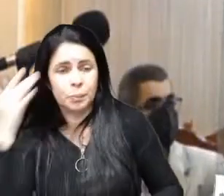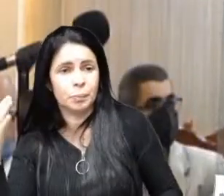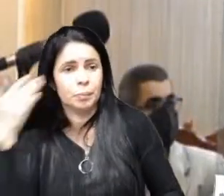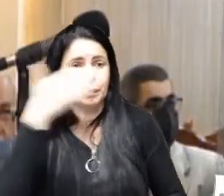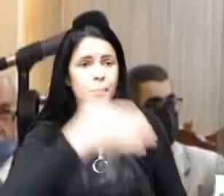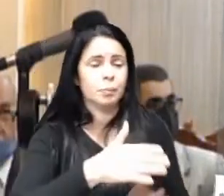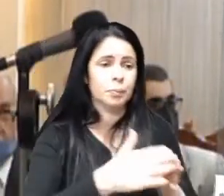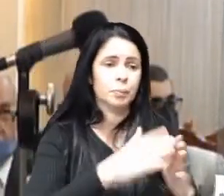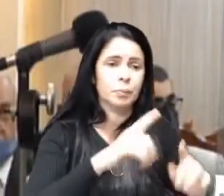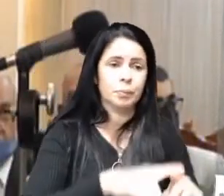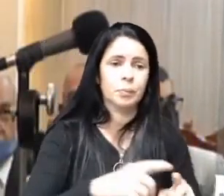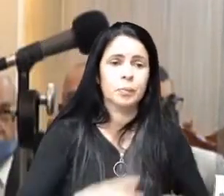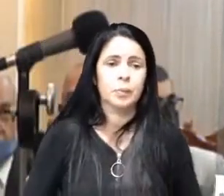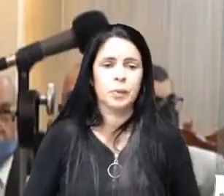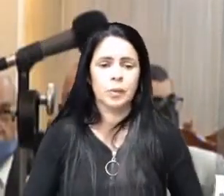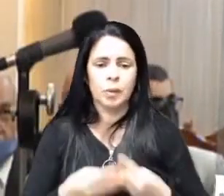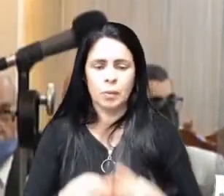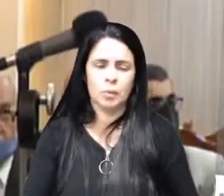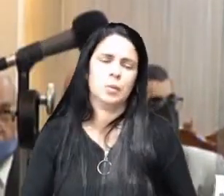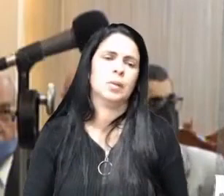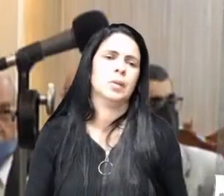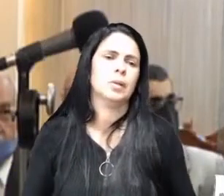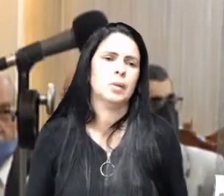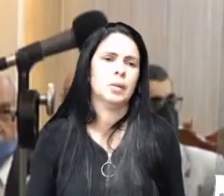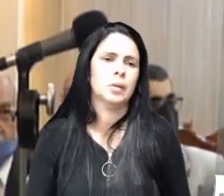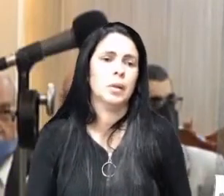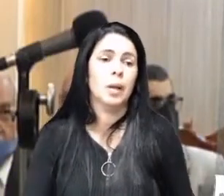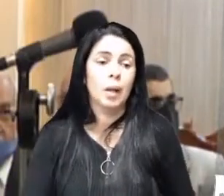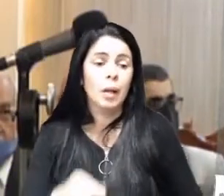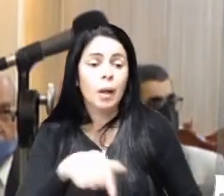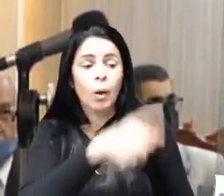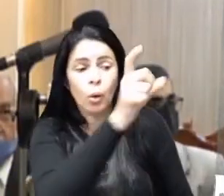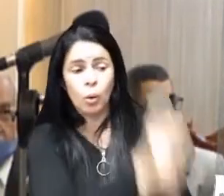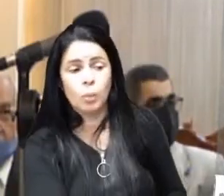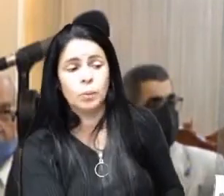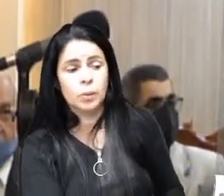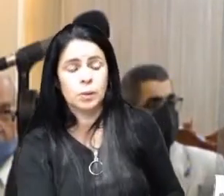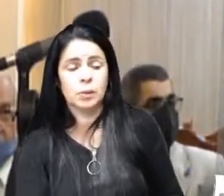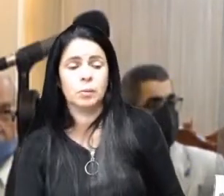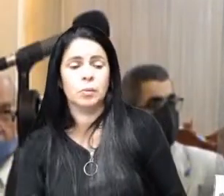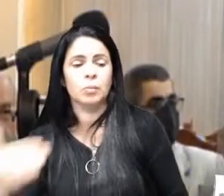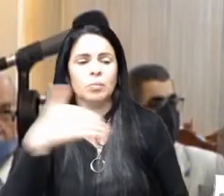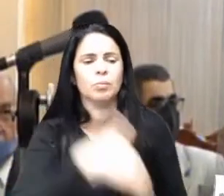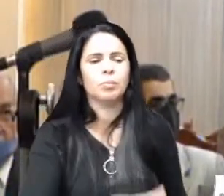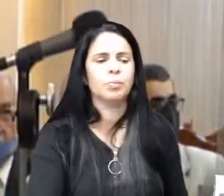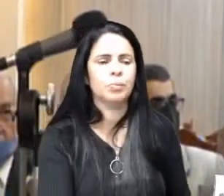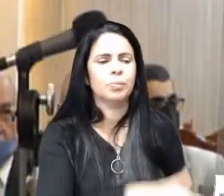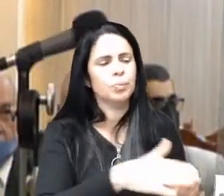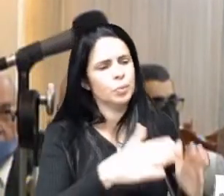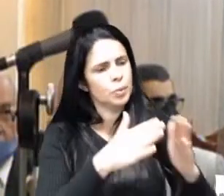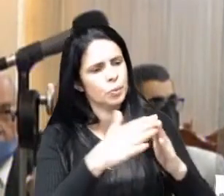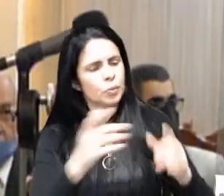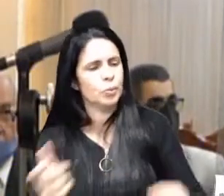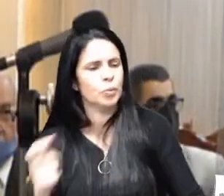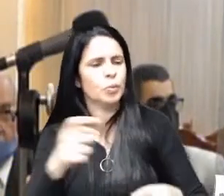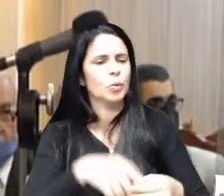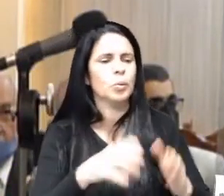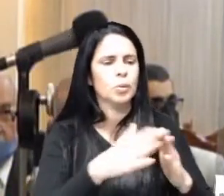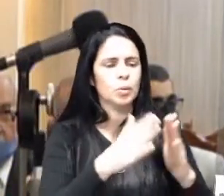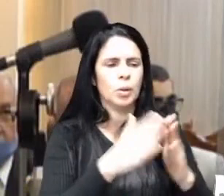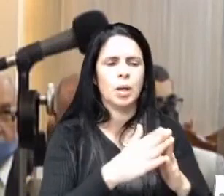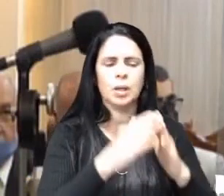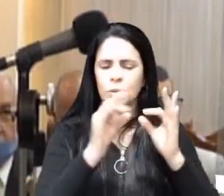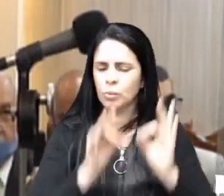do templo sempre está descendo. Esse desceu justificado para sua casa. E não aquele lá. Porque